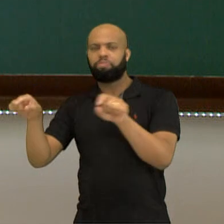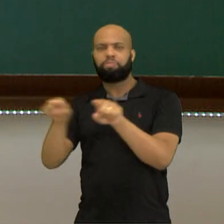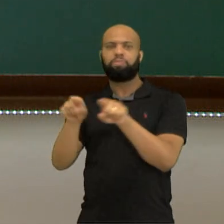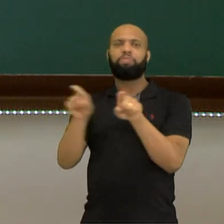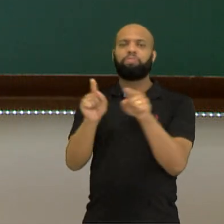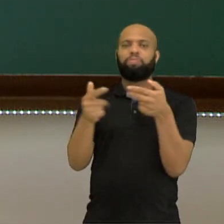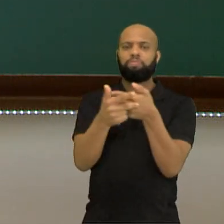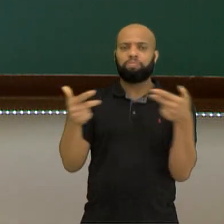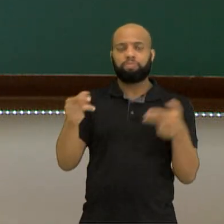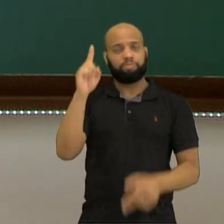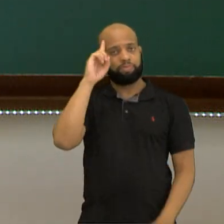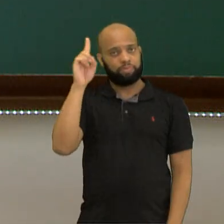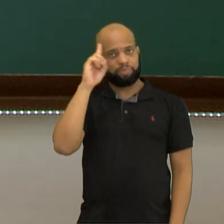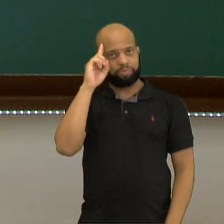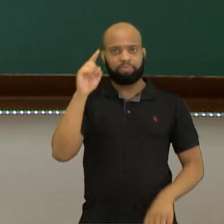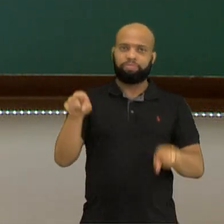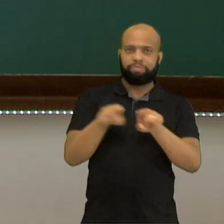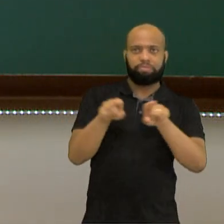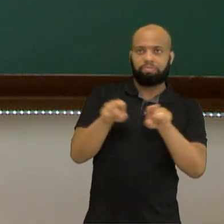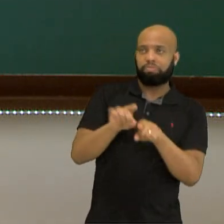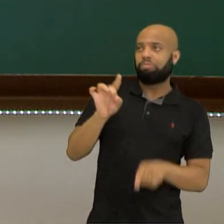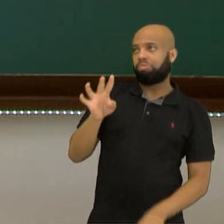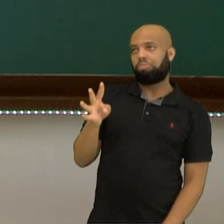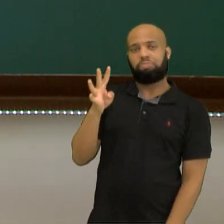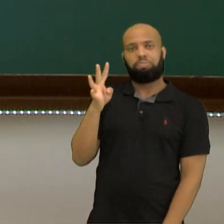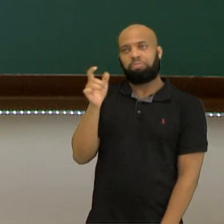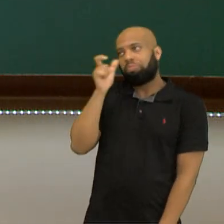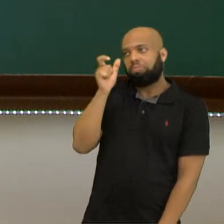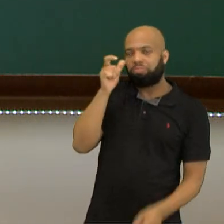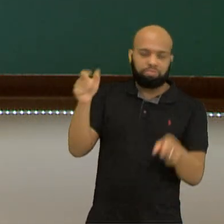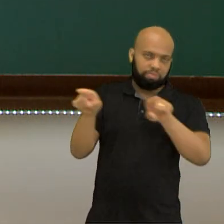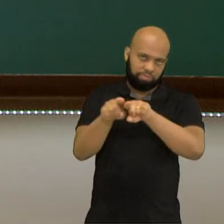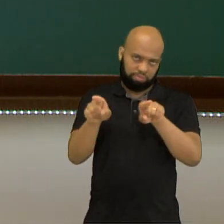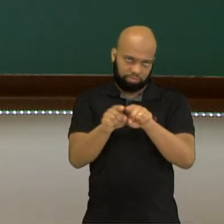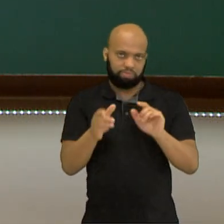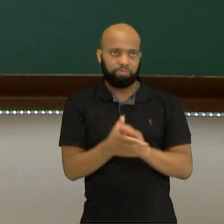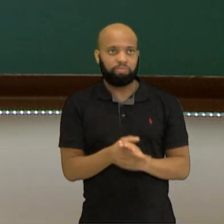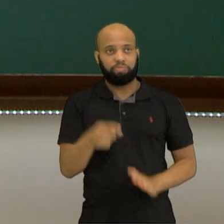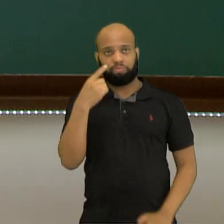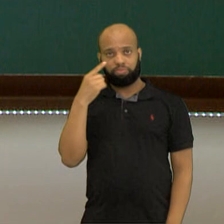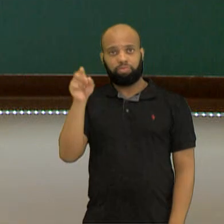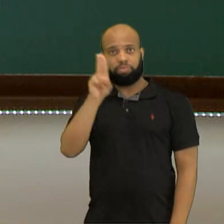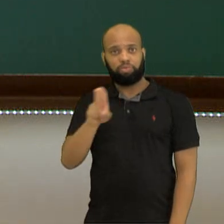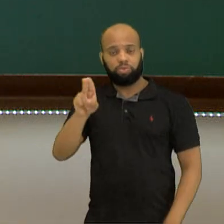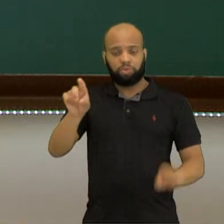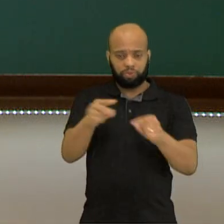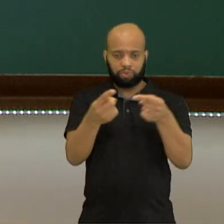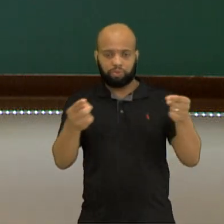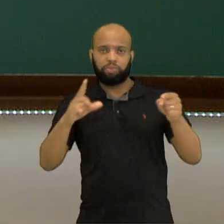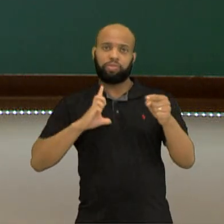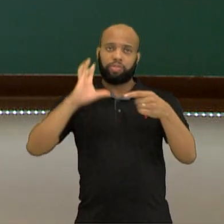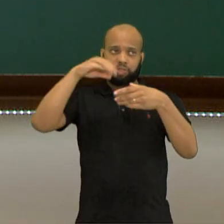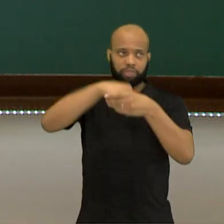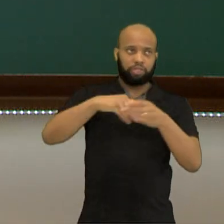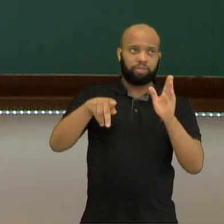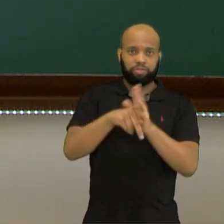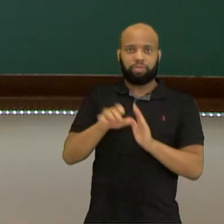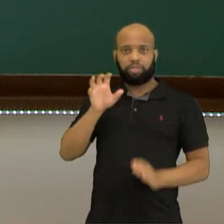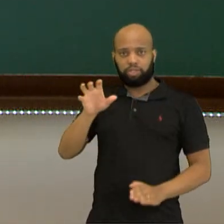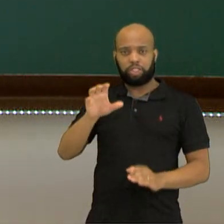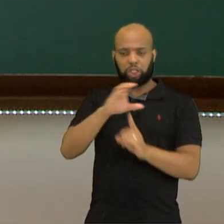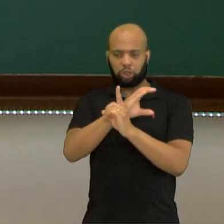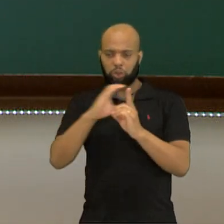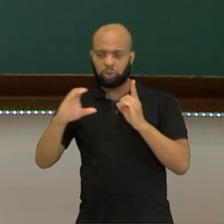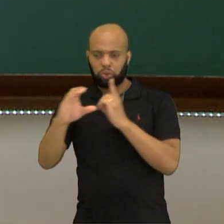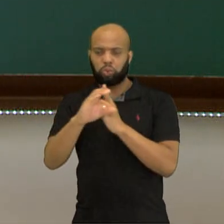dia, entretenimento e, olha só que curioso, o uso da música dentro do ritual o levaria a possuir